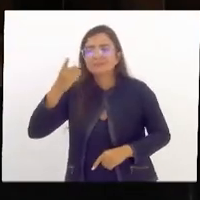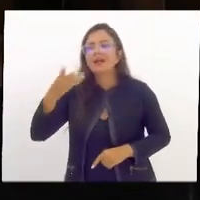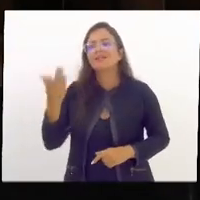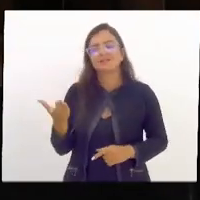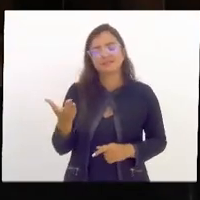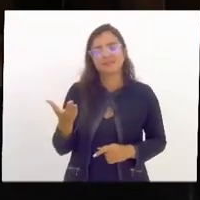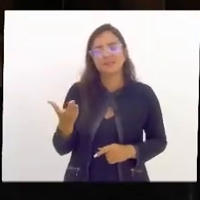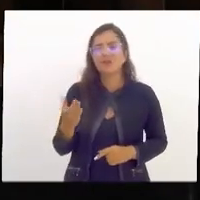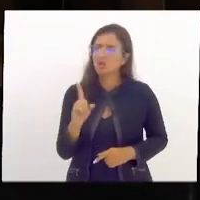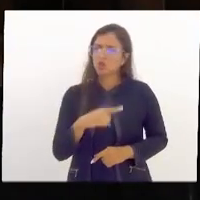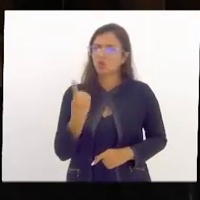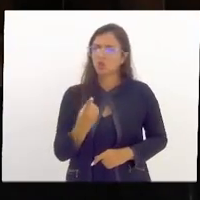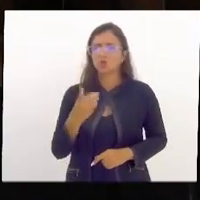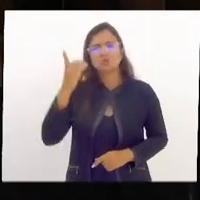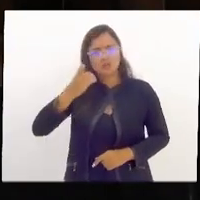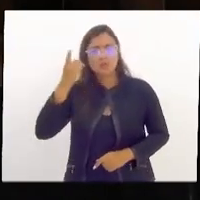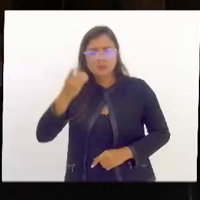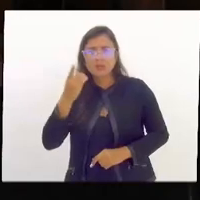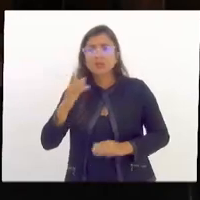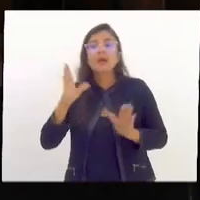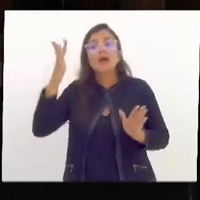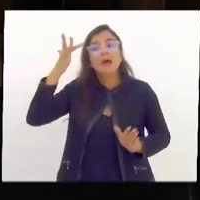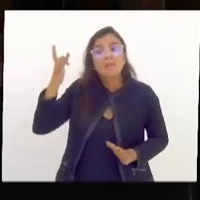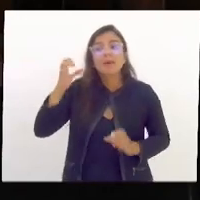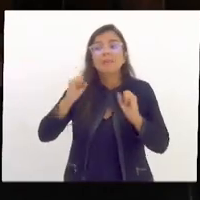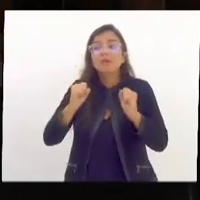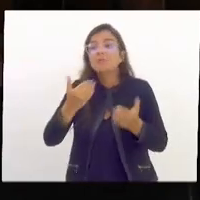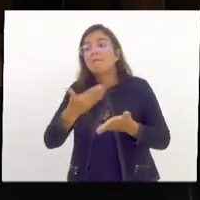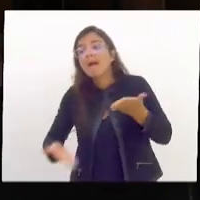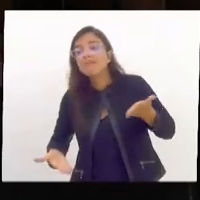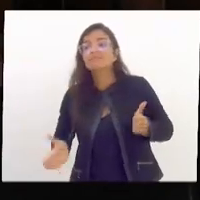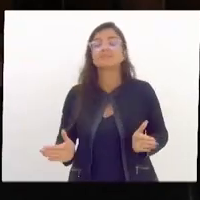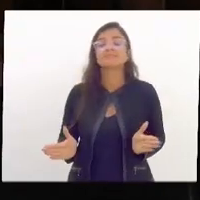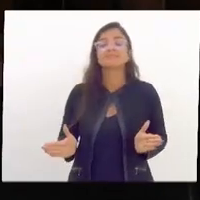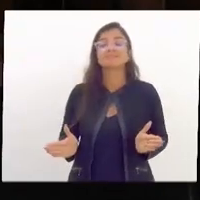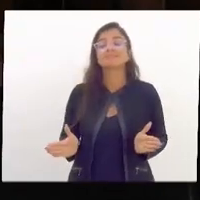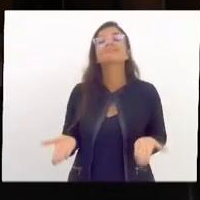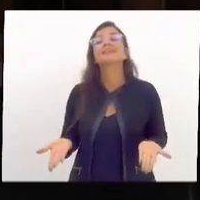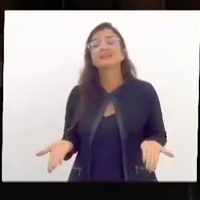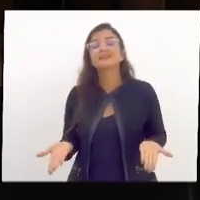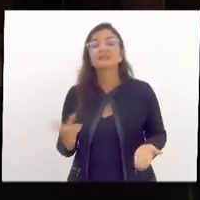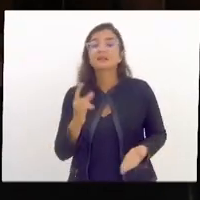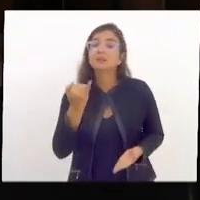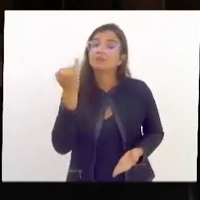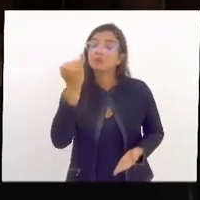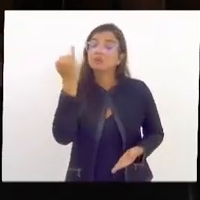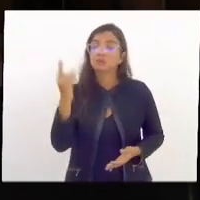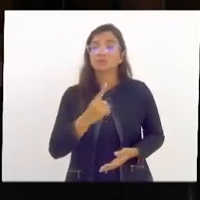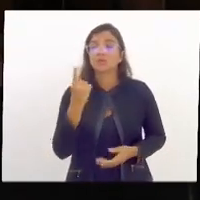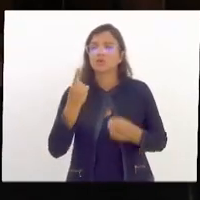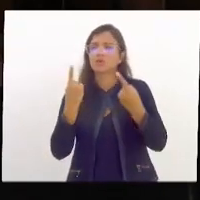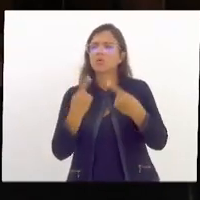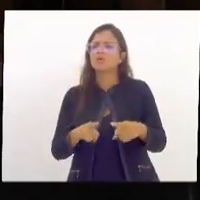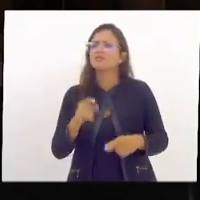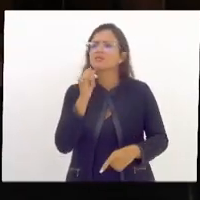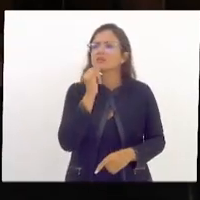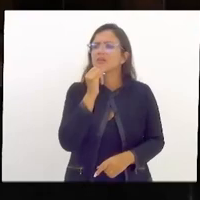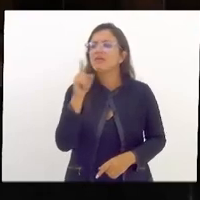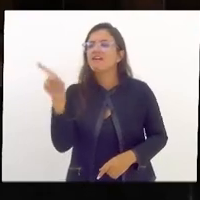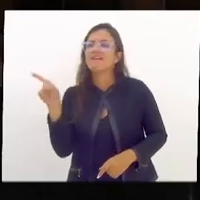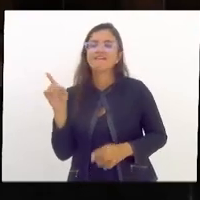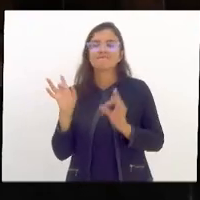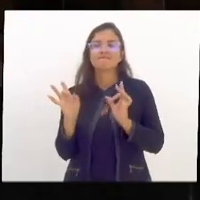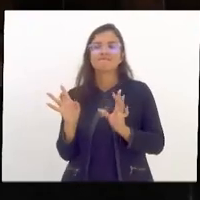estamos, amanhã podemos não estar mais. Então, é importante ser contra a